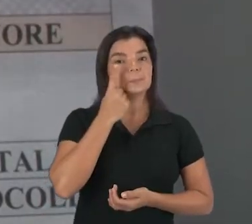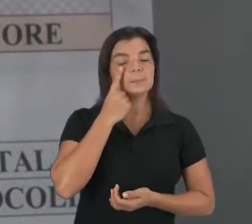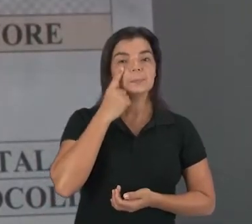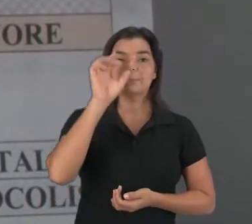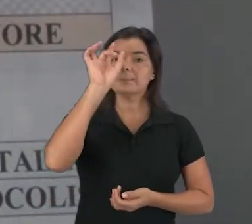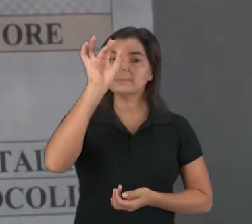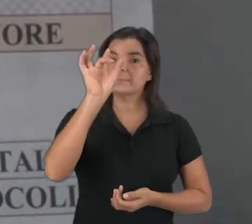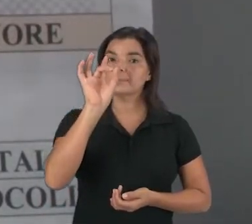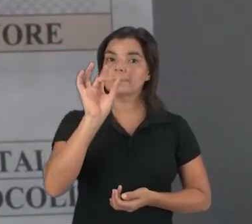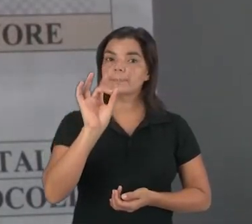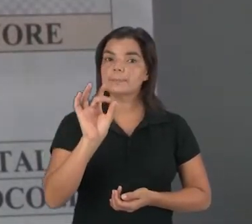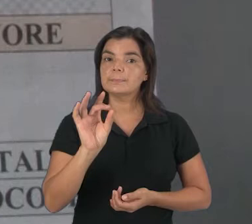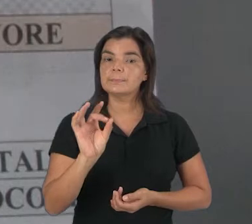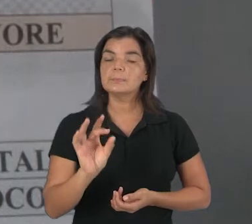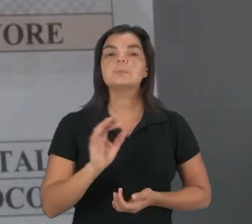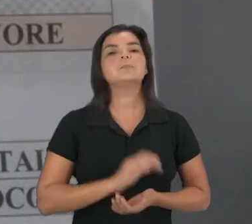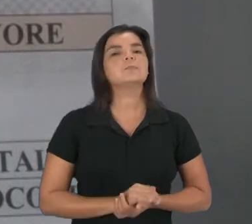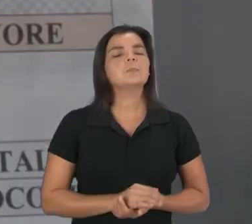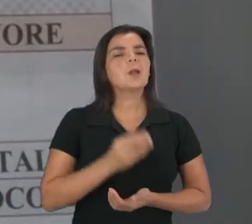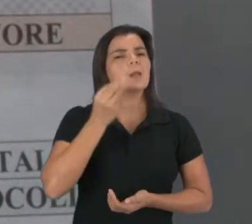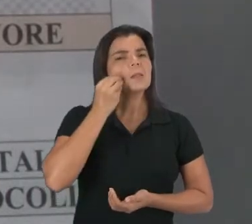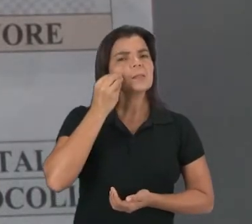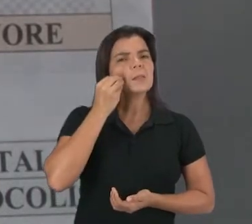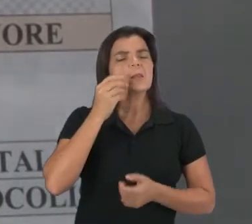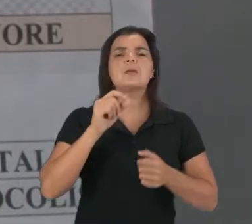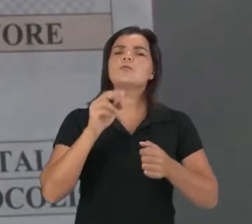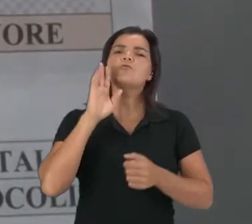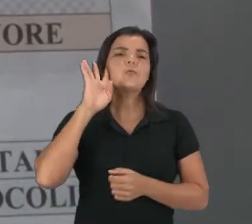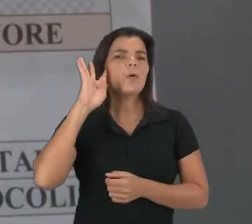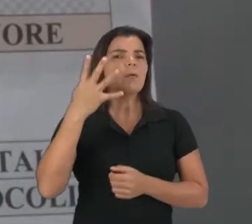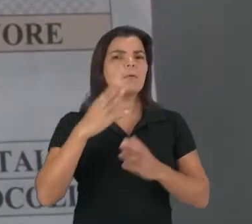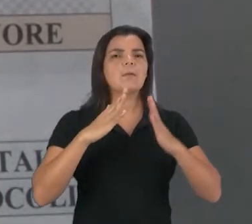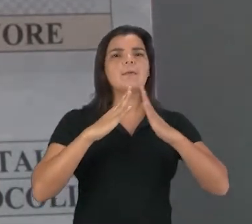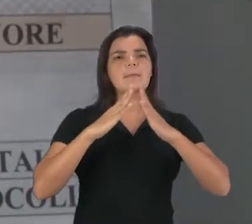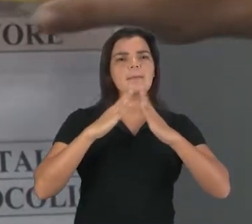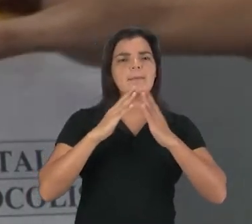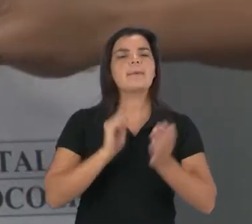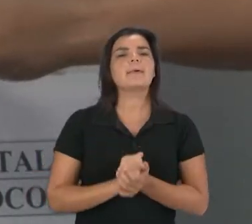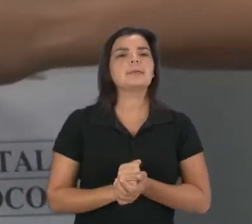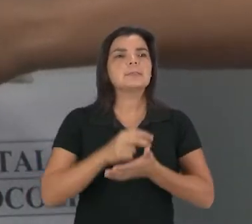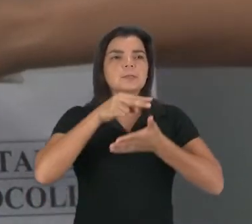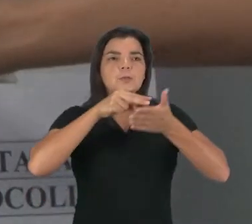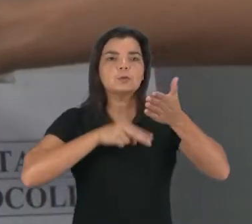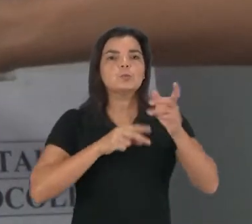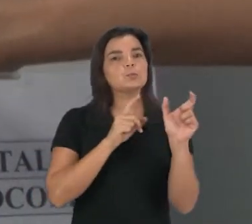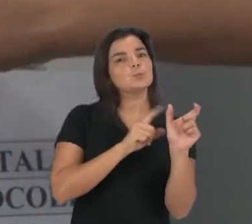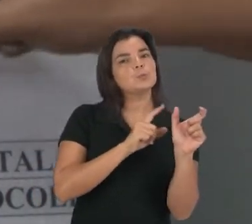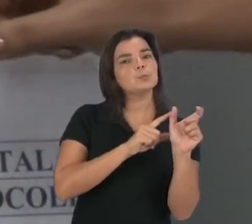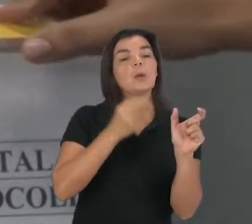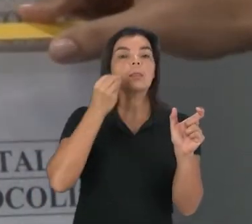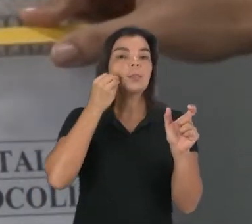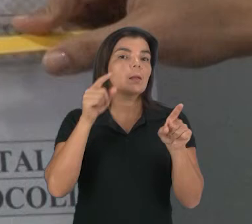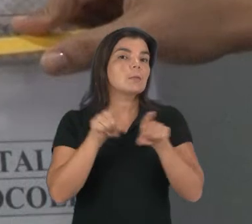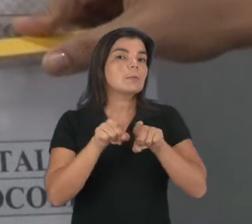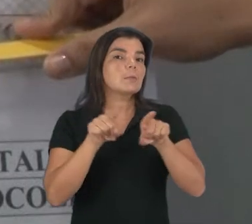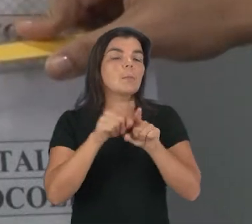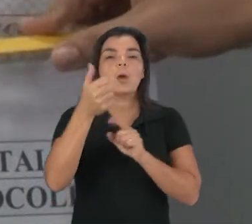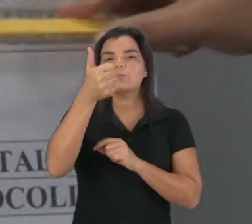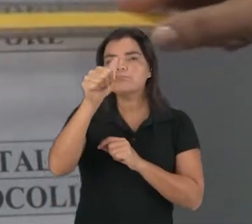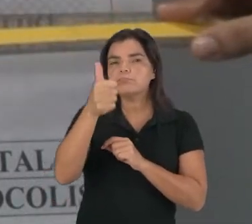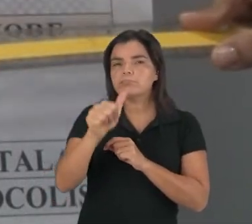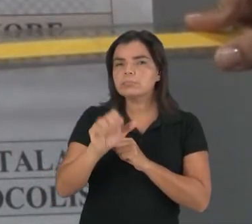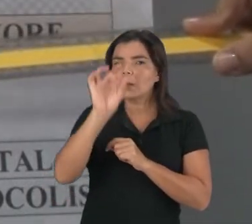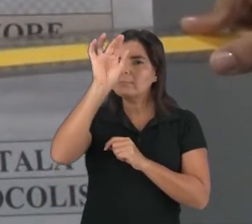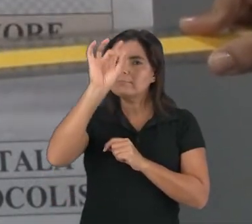Observem cada um deles. Tente fazer em casa a leitura dessas palavras. Tente também verificar quais